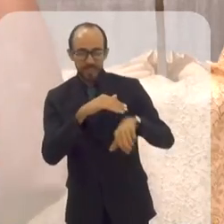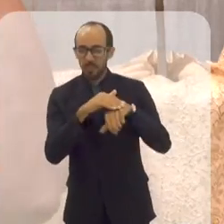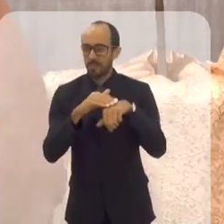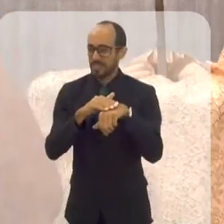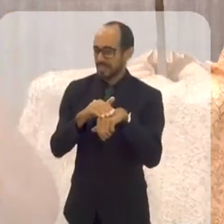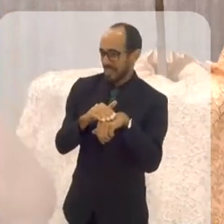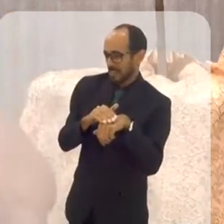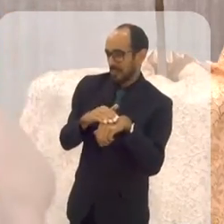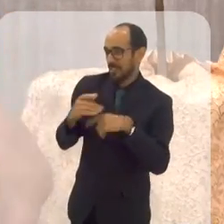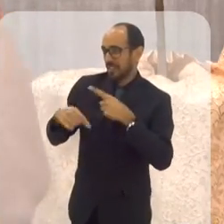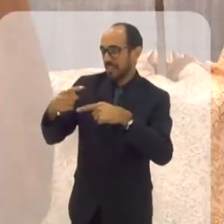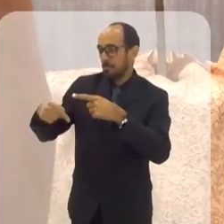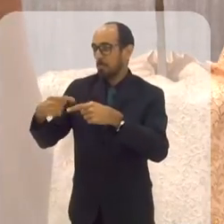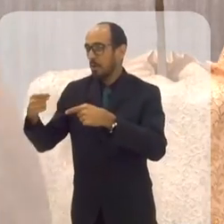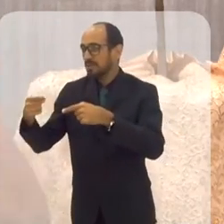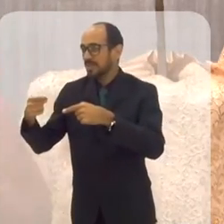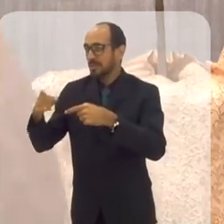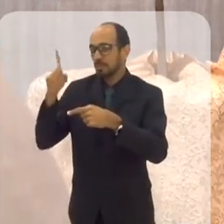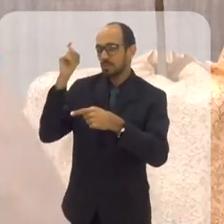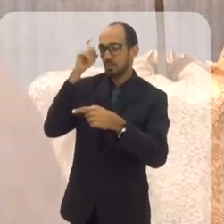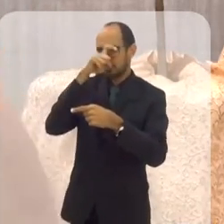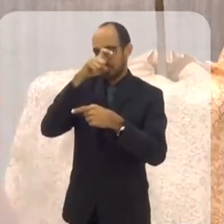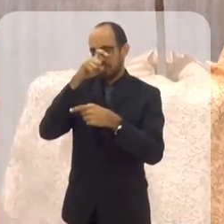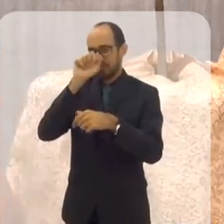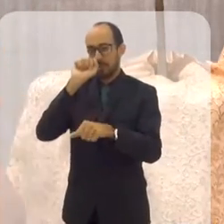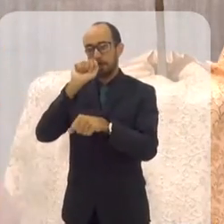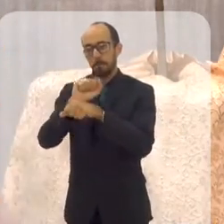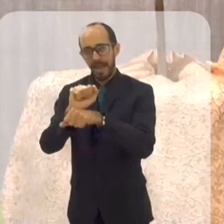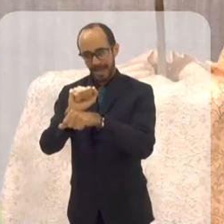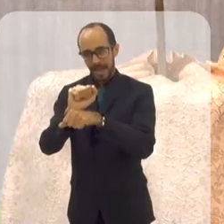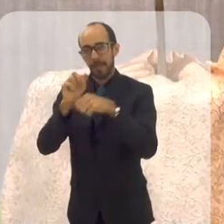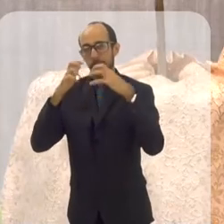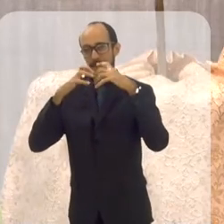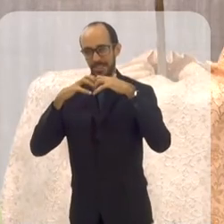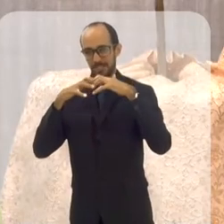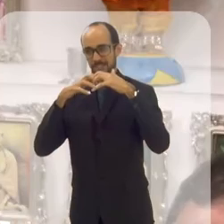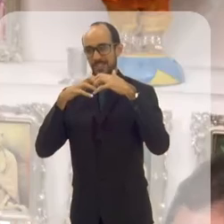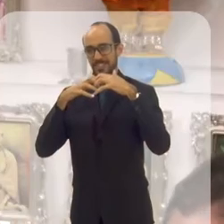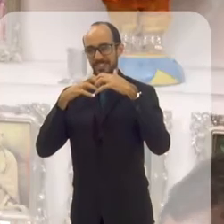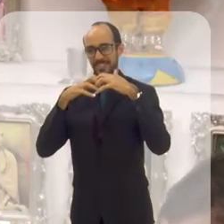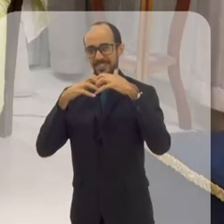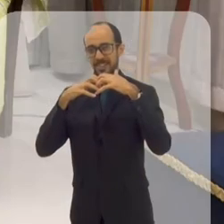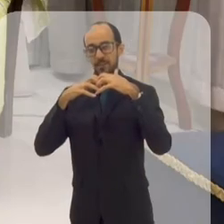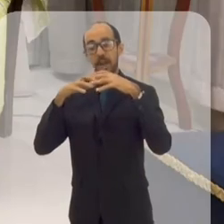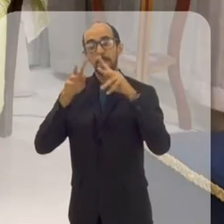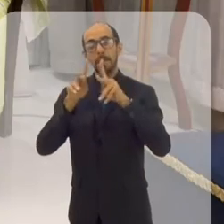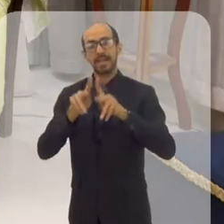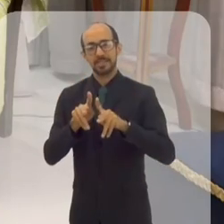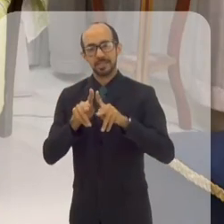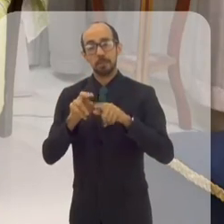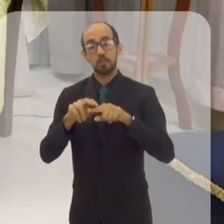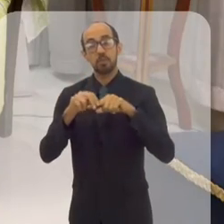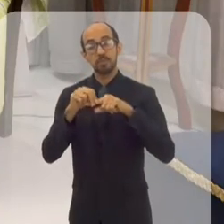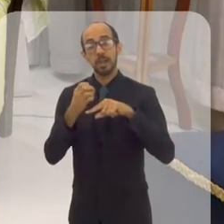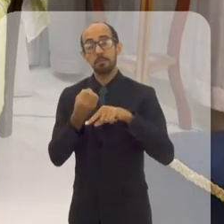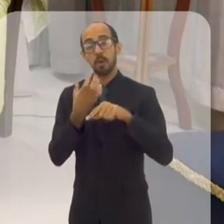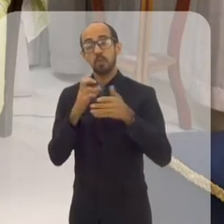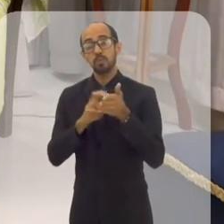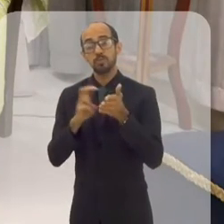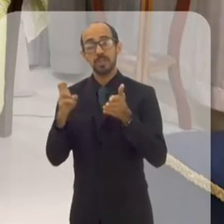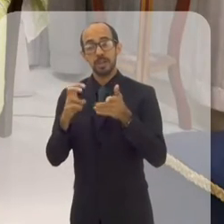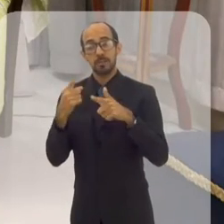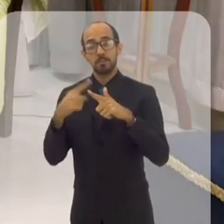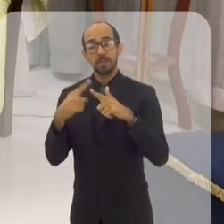mesmo tempo tá pensando né o que que vem depois que tem que fazer é difícil você aquietar a mente por isso que é bom de manhã